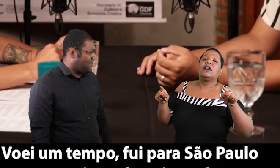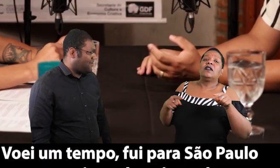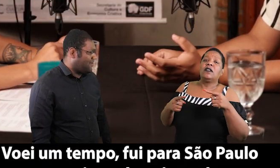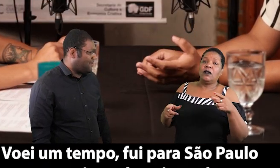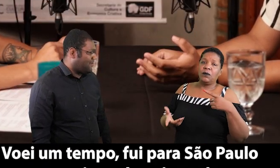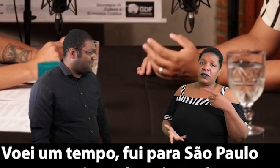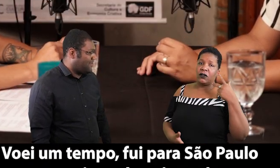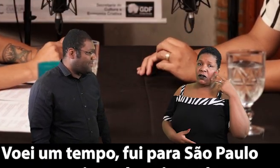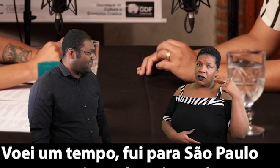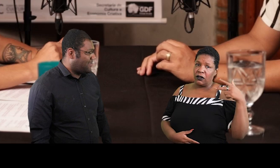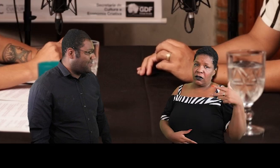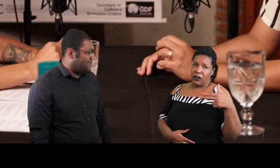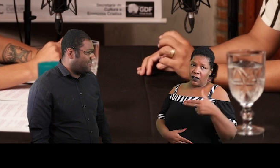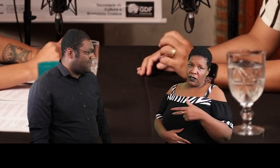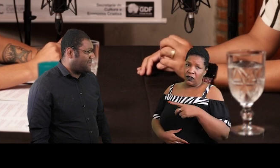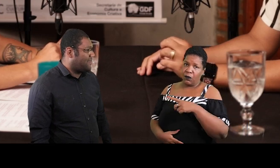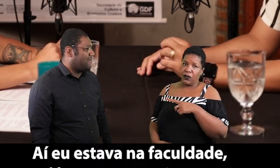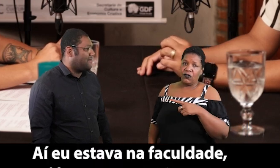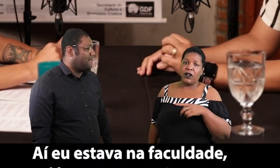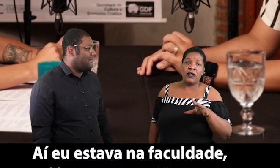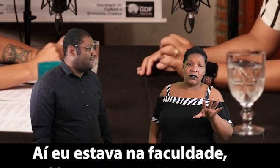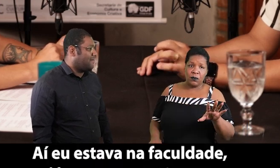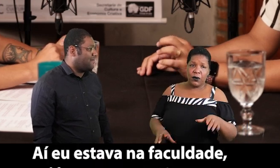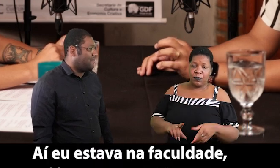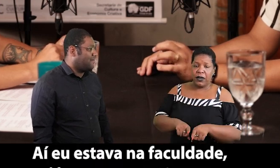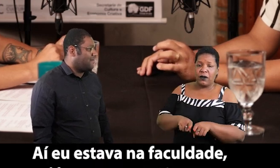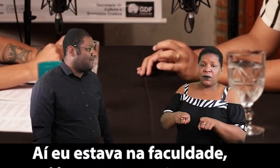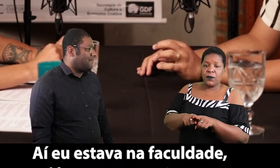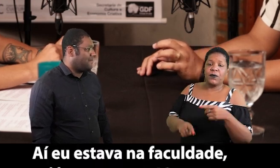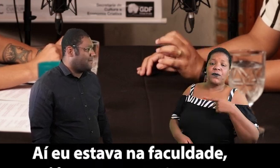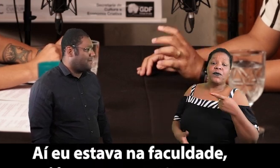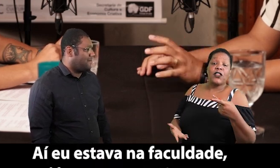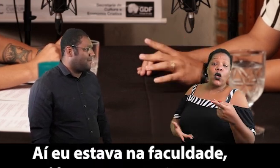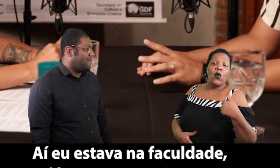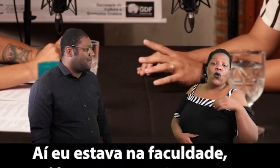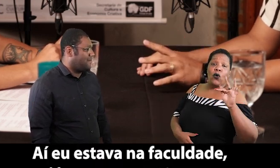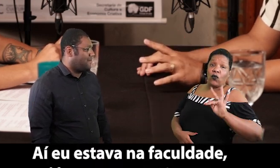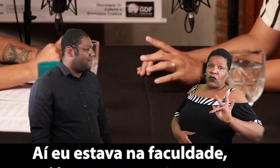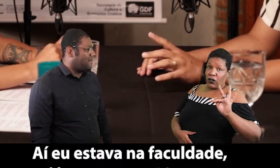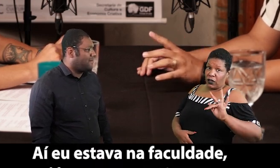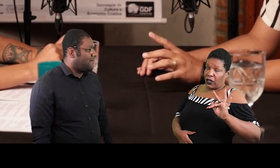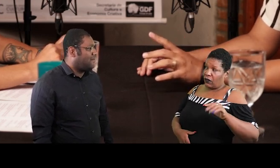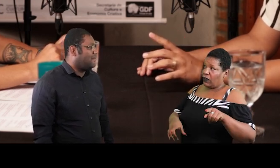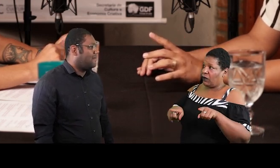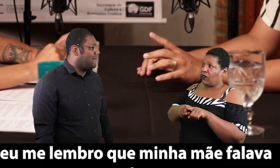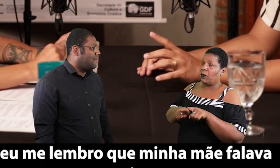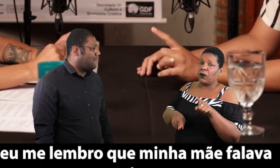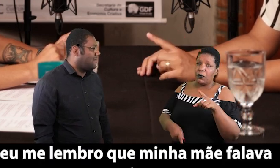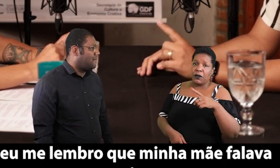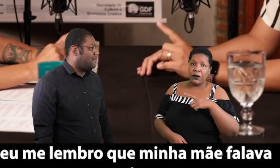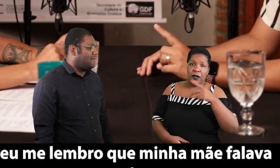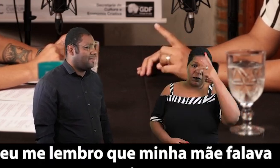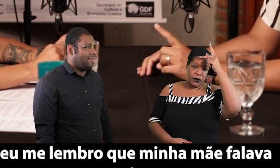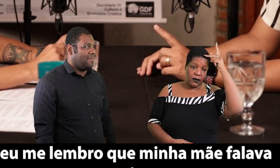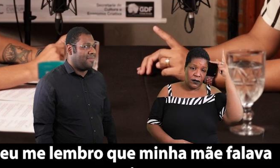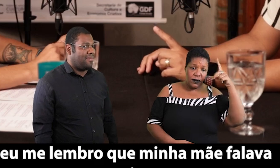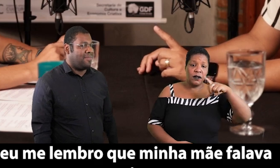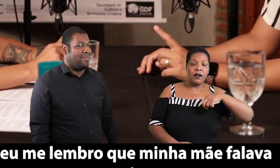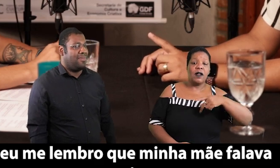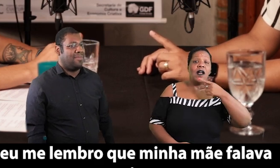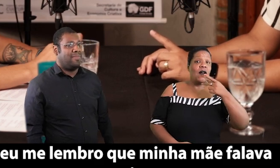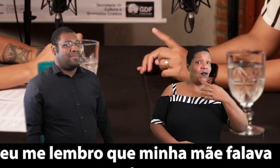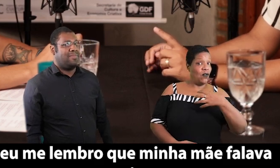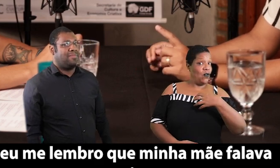voar, tirar o brevet e tudo. Aí, eu tava na faculdade, já tava com 18 anos, e eu me lembro que minha mãe falava